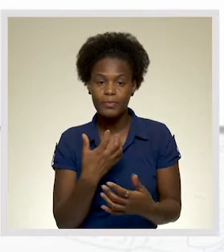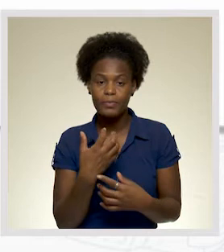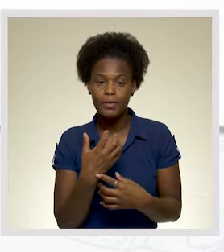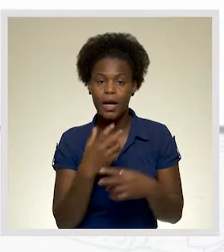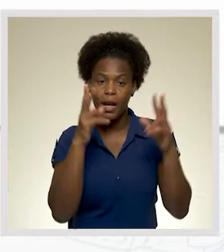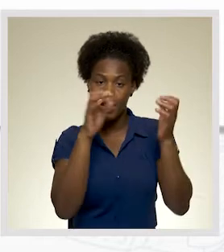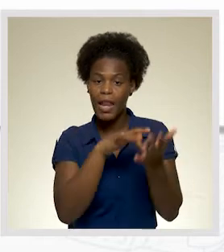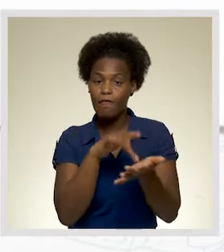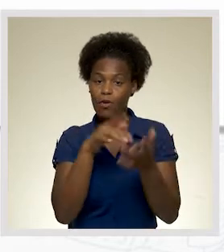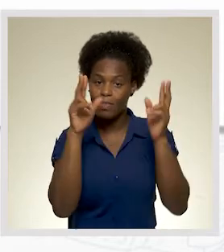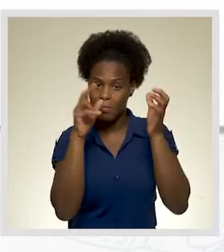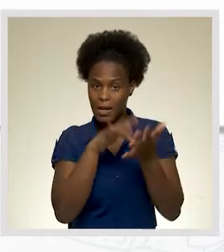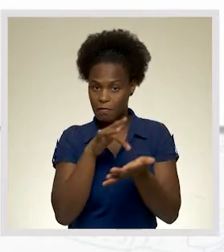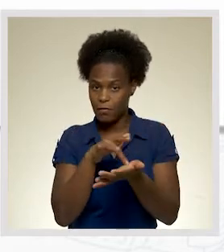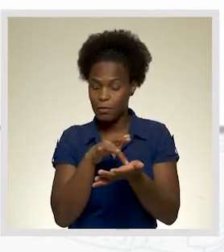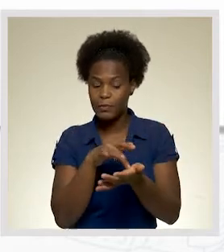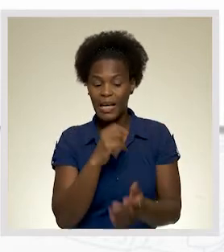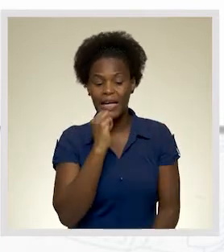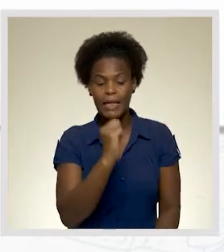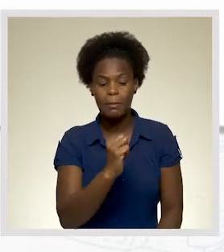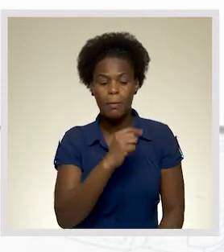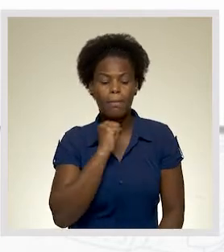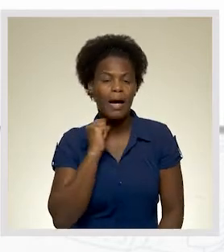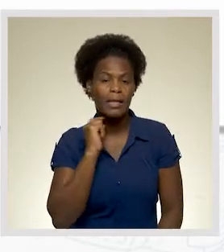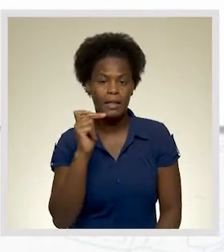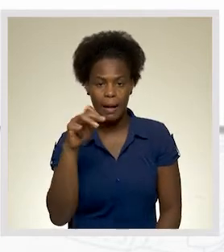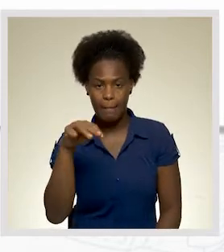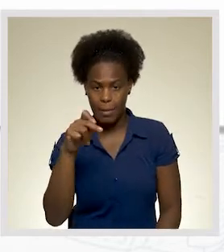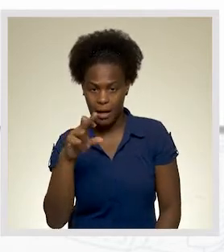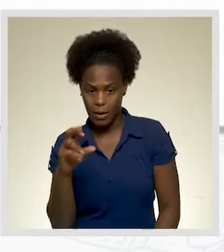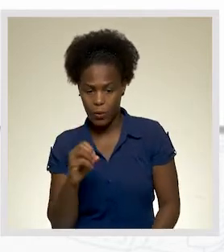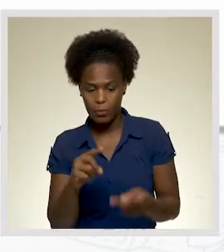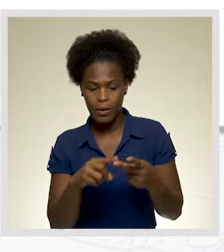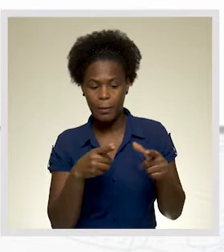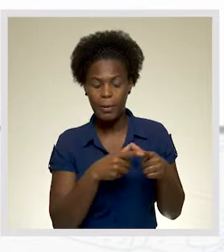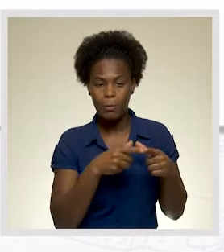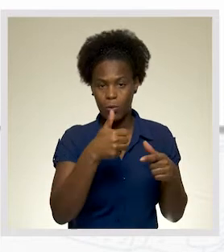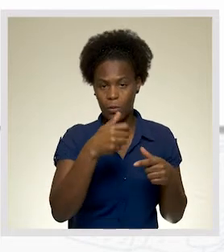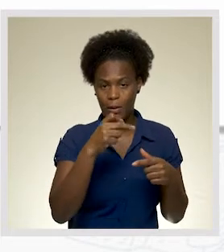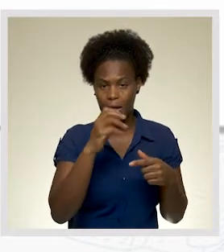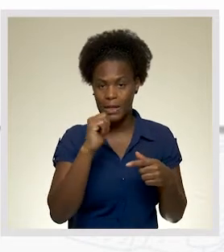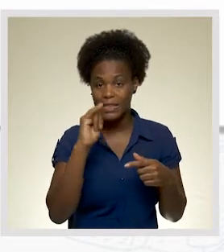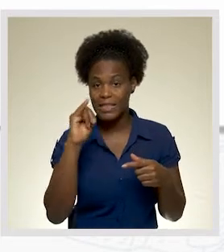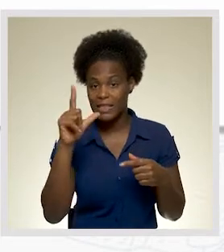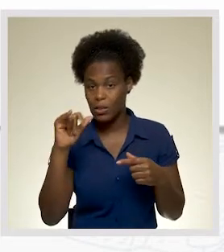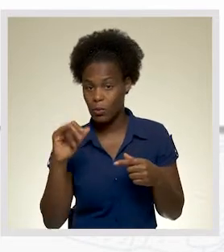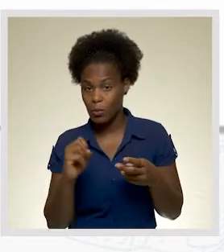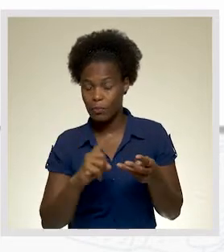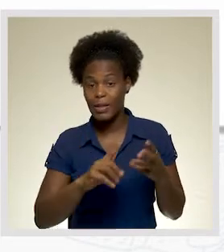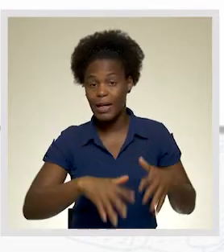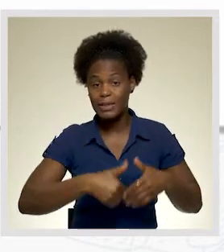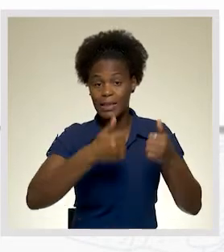livros: O Crime do Padre Amaro, O Primo Basílio, A Cidade e as